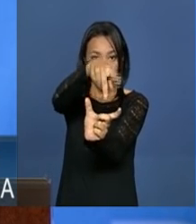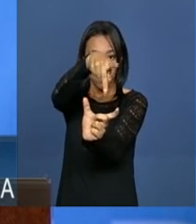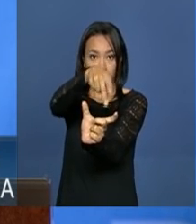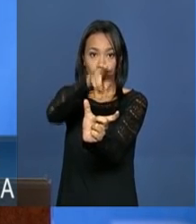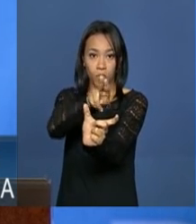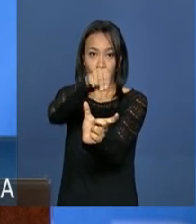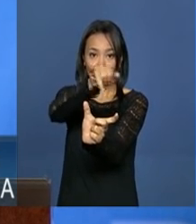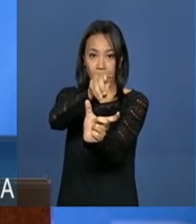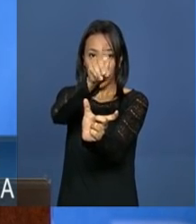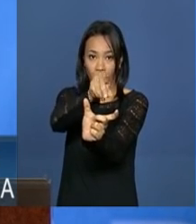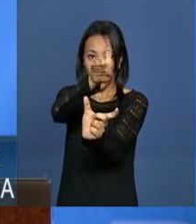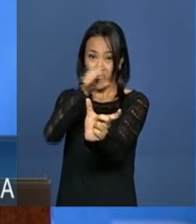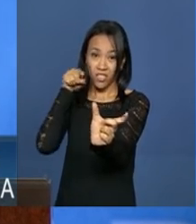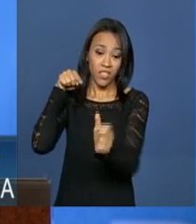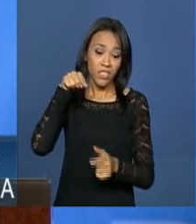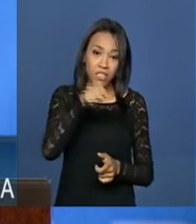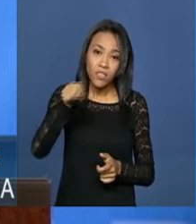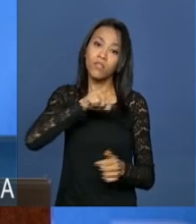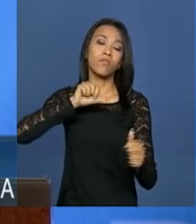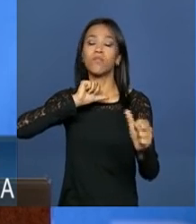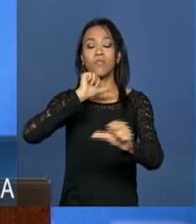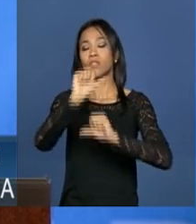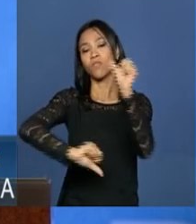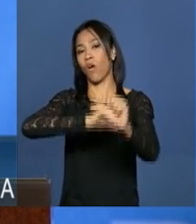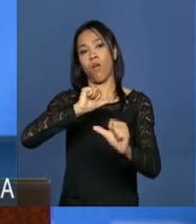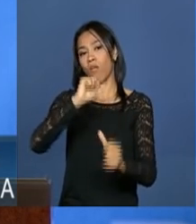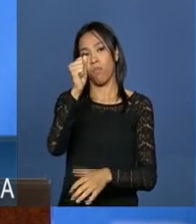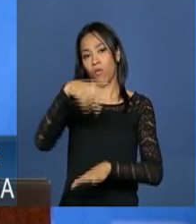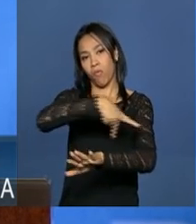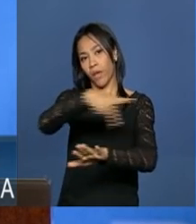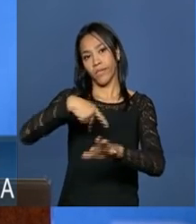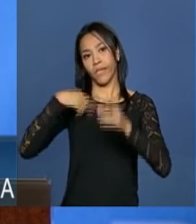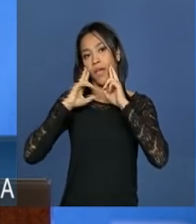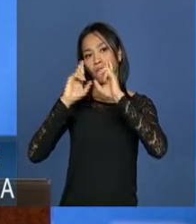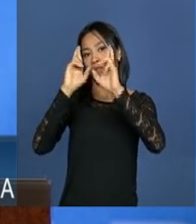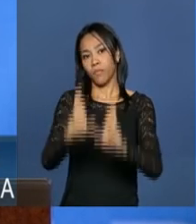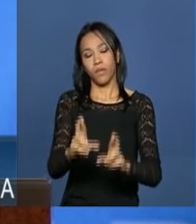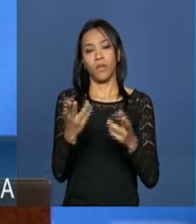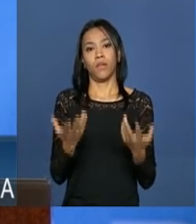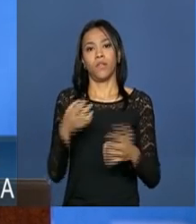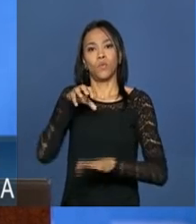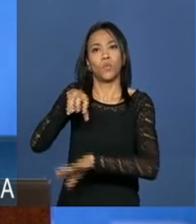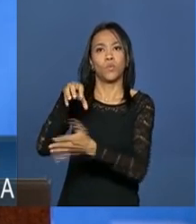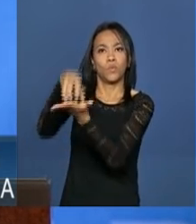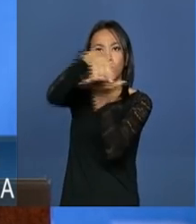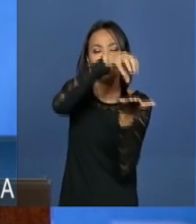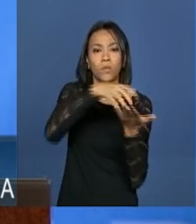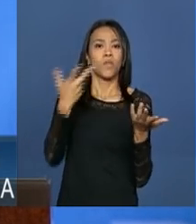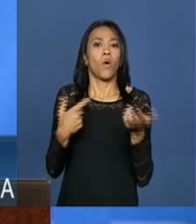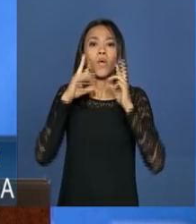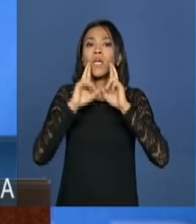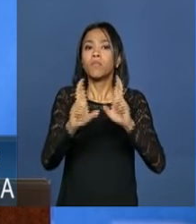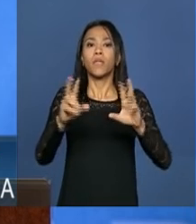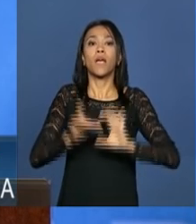não transforma o Brasil num país que respeita instituições, respeita